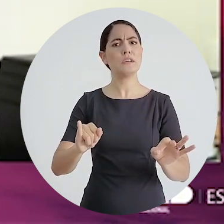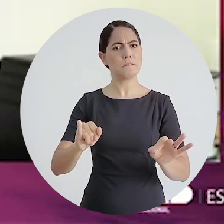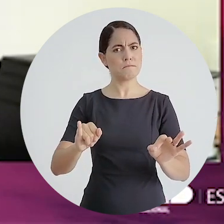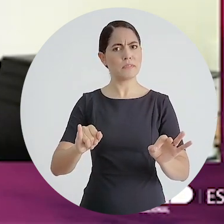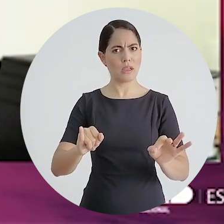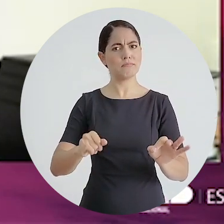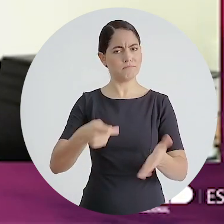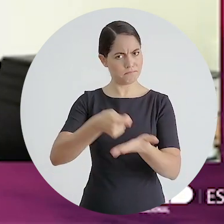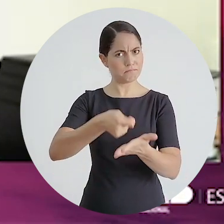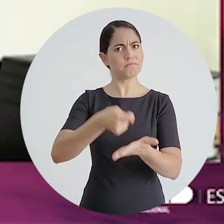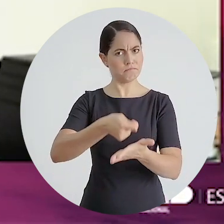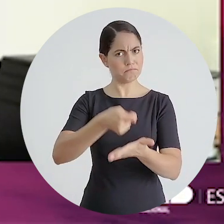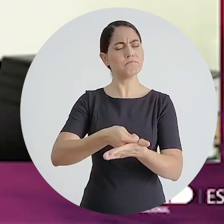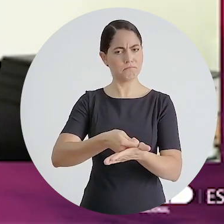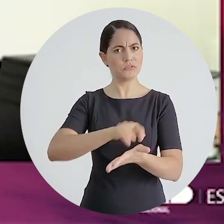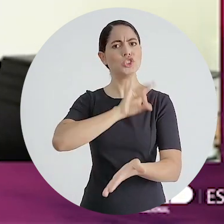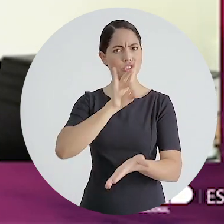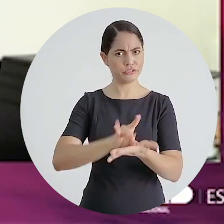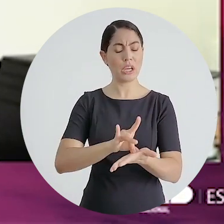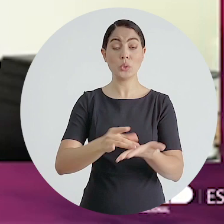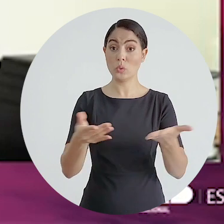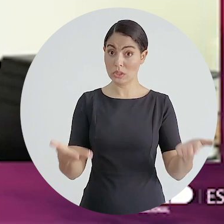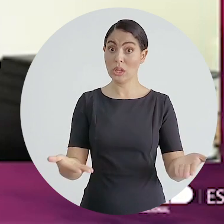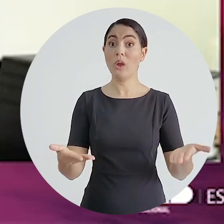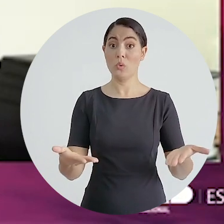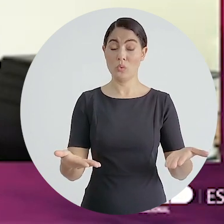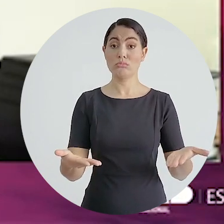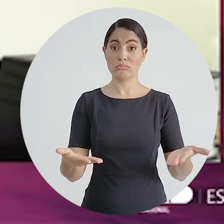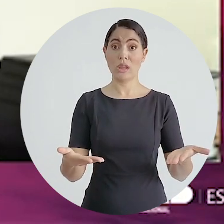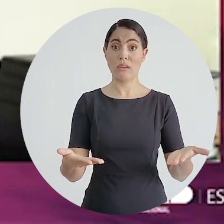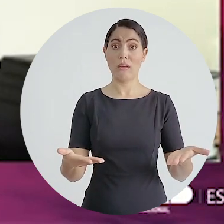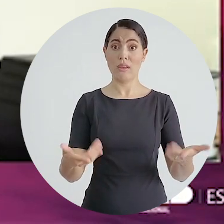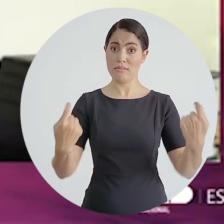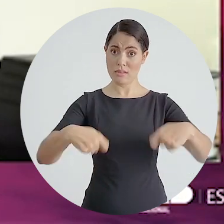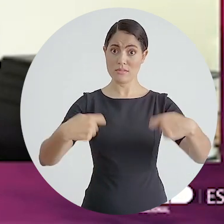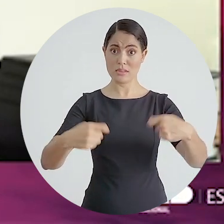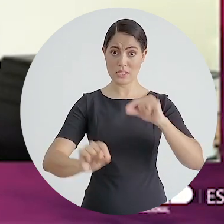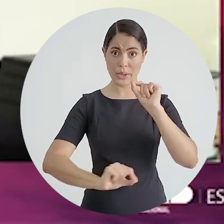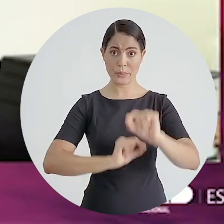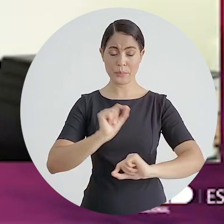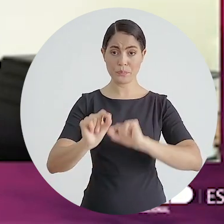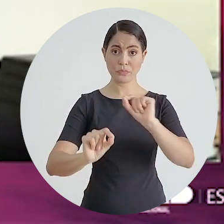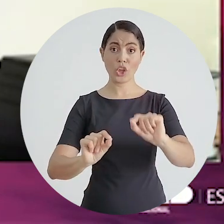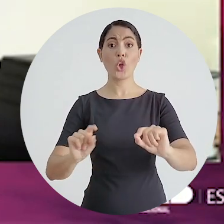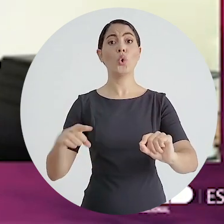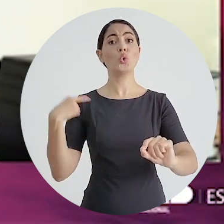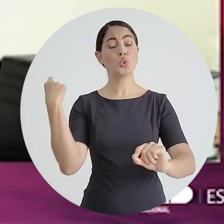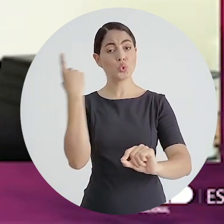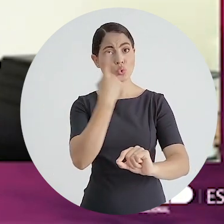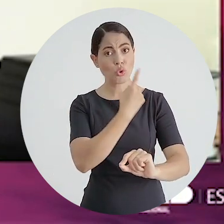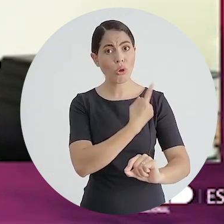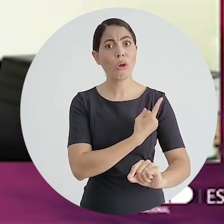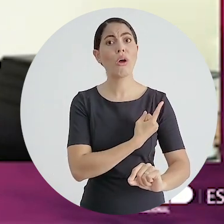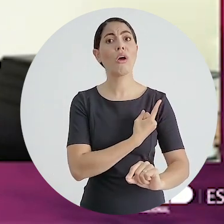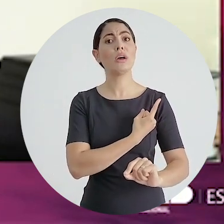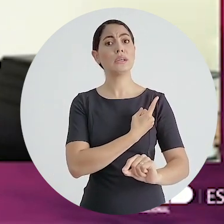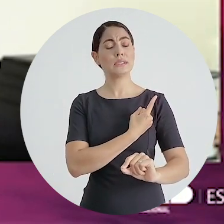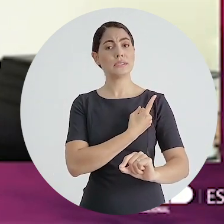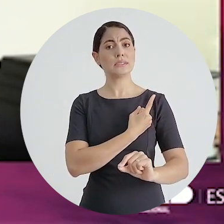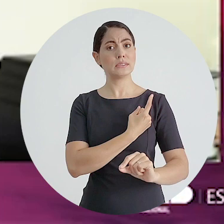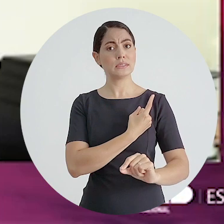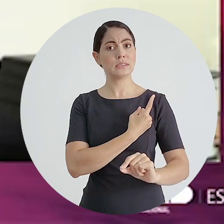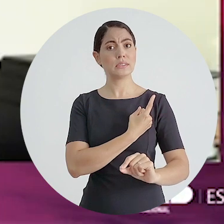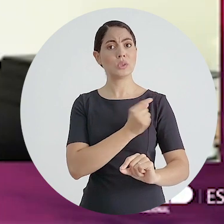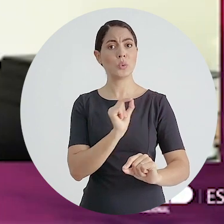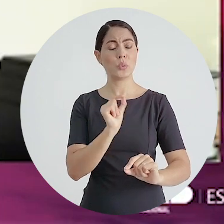efetuados serão rigorosamente cumpridos e para isso será invariavelmente necessário contar não